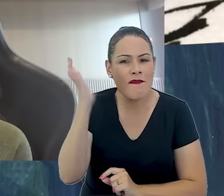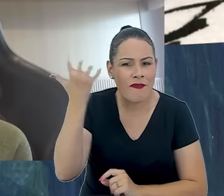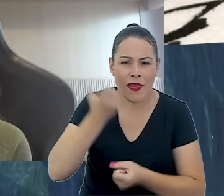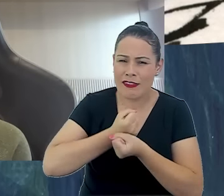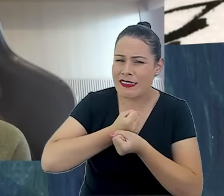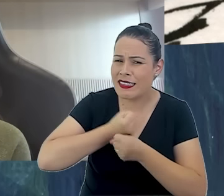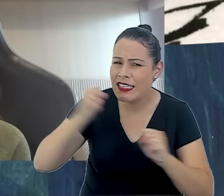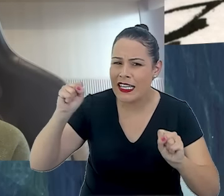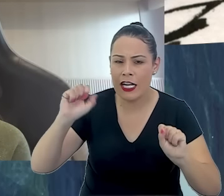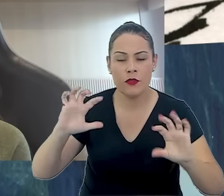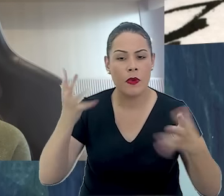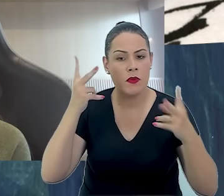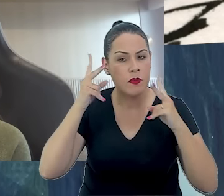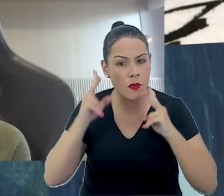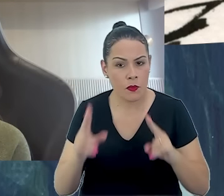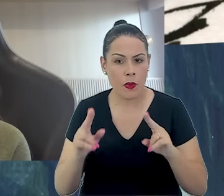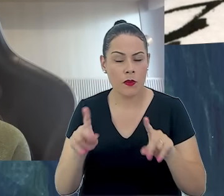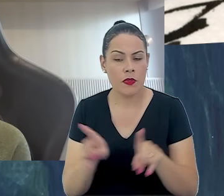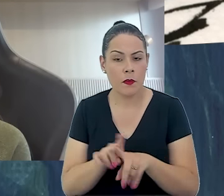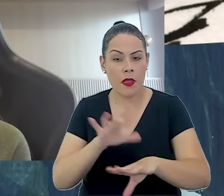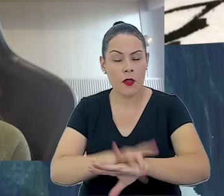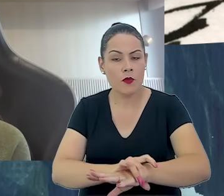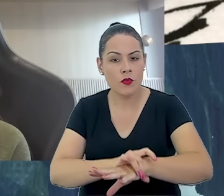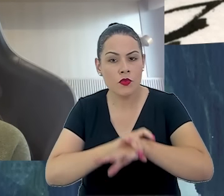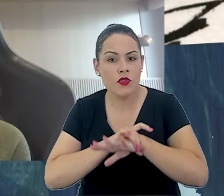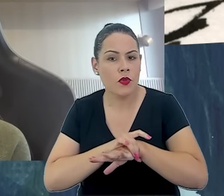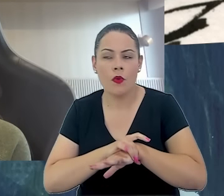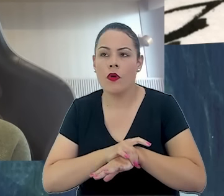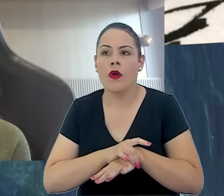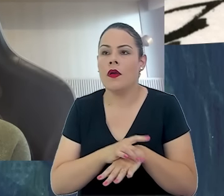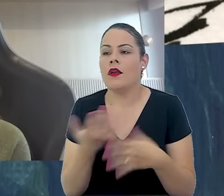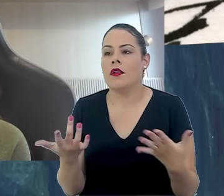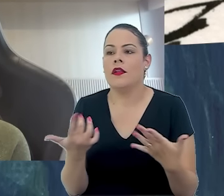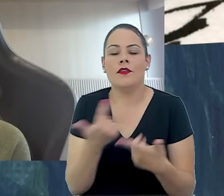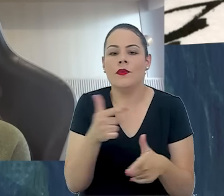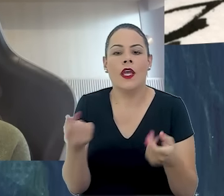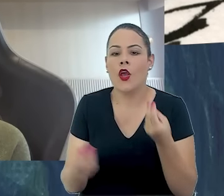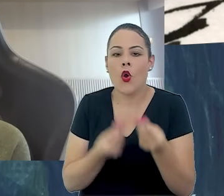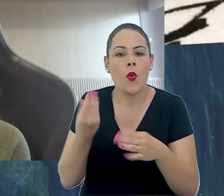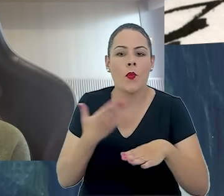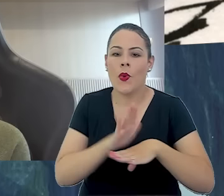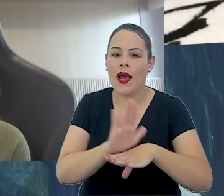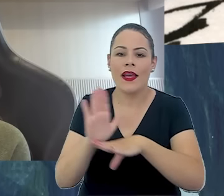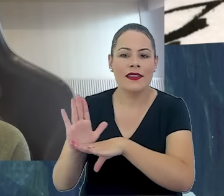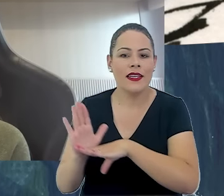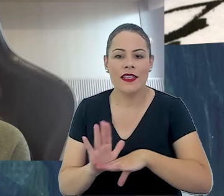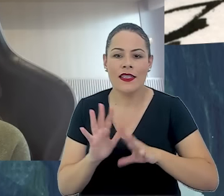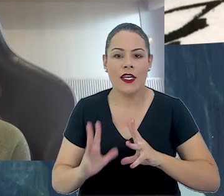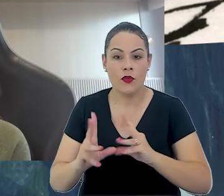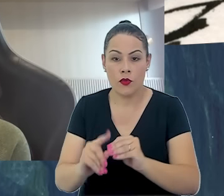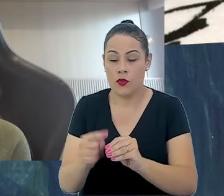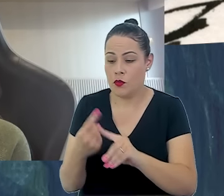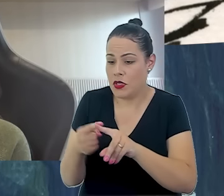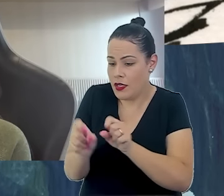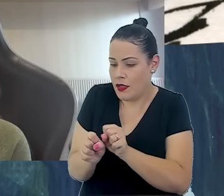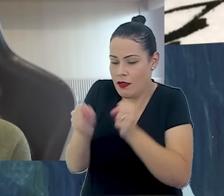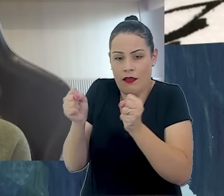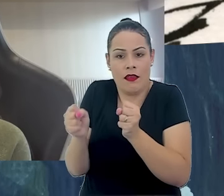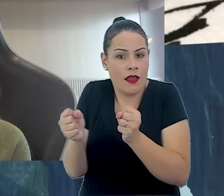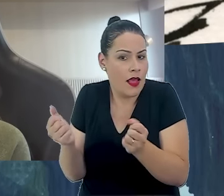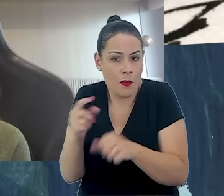dessa magnitude, o seguro não tem como arcar, né? Você